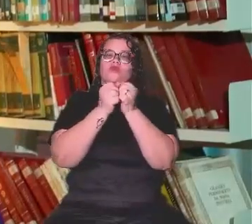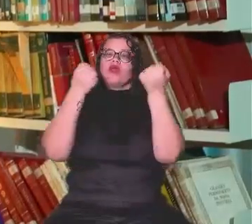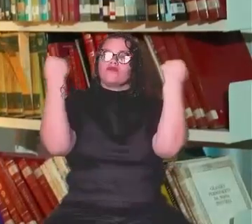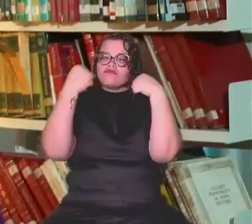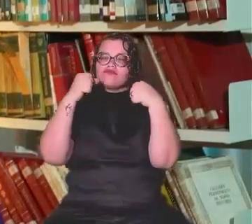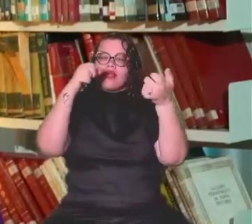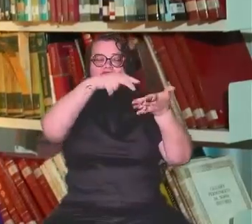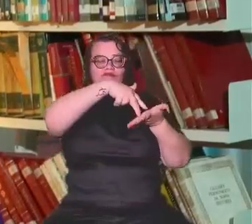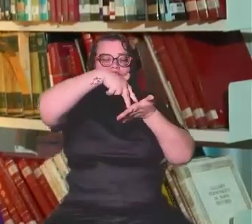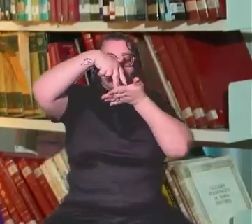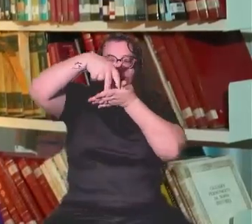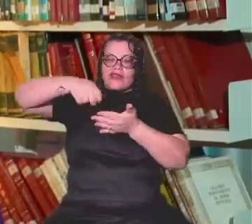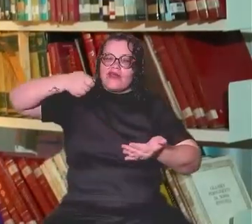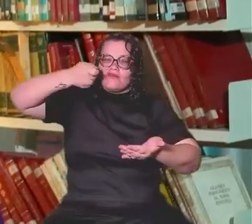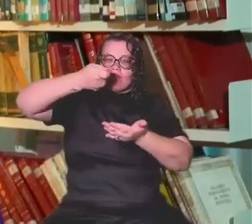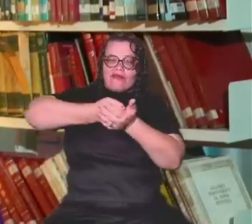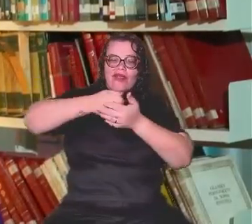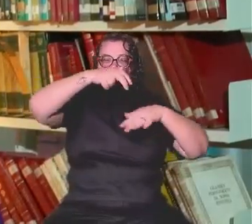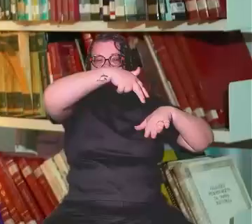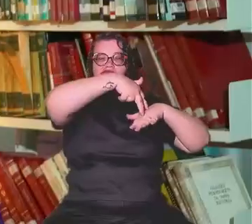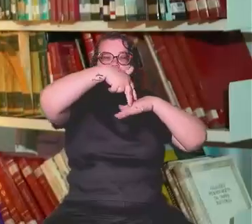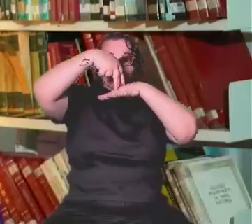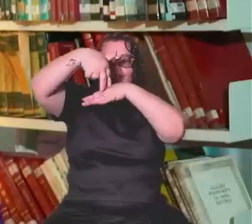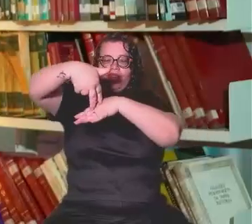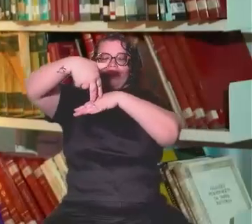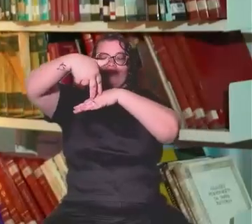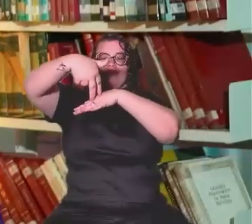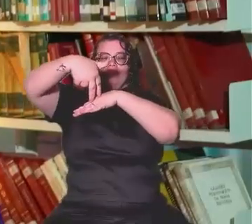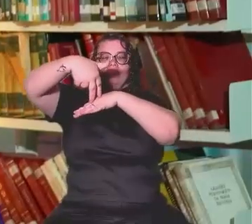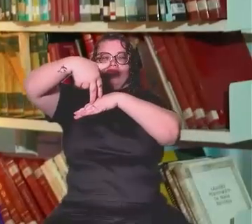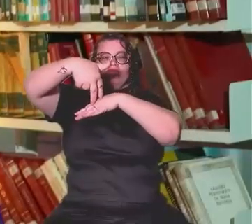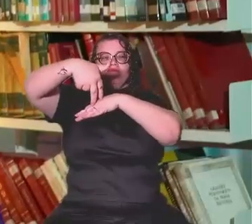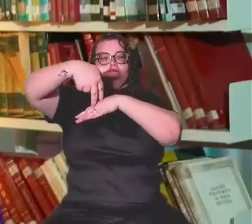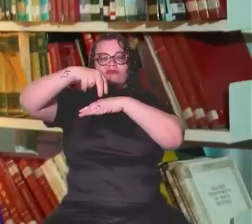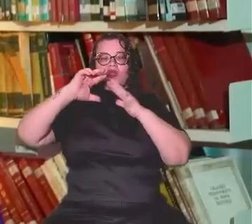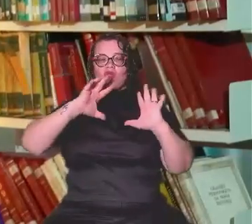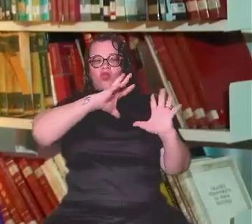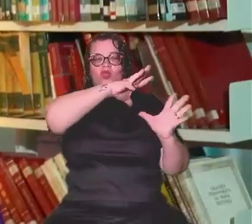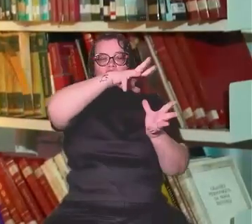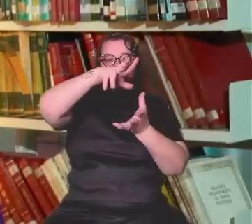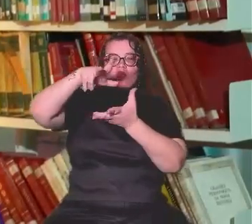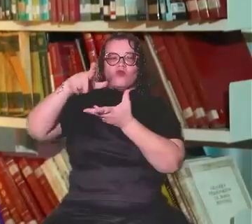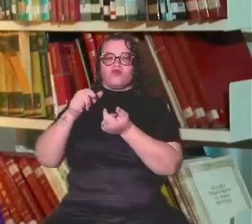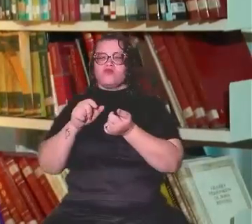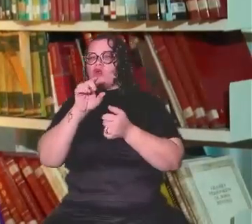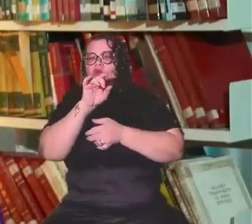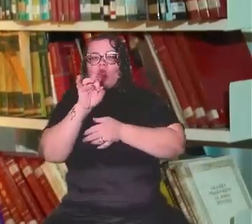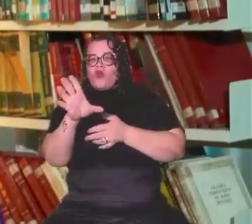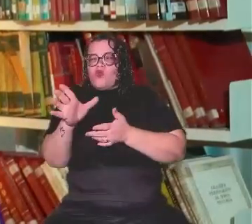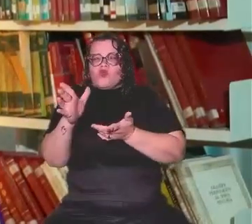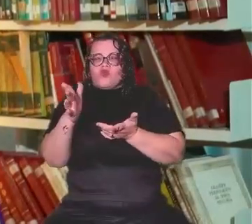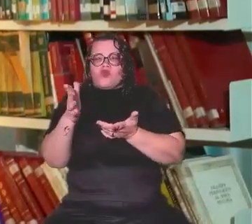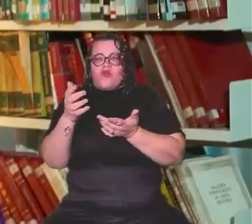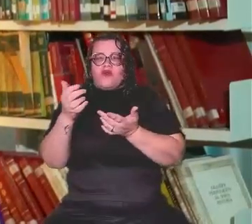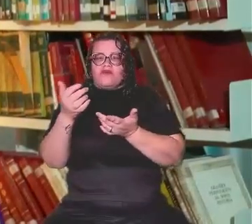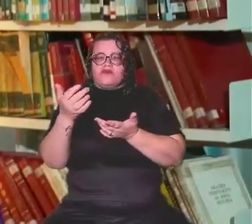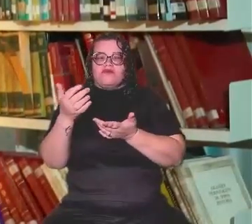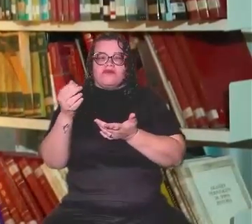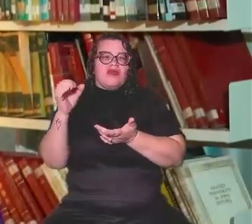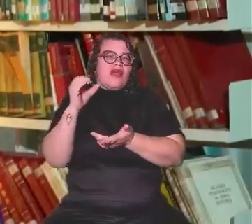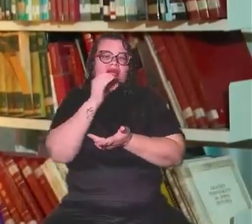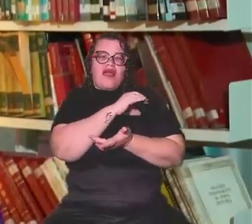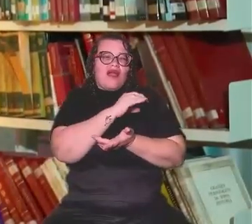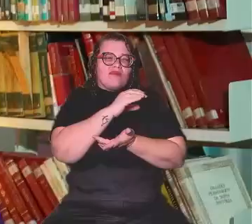de enfrentar, né? De não se colocar no mundo apenas como um passageiro, mas como alguém